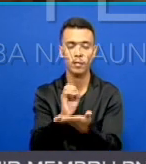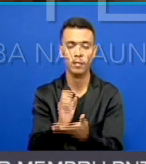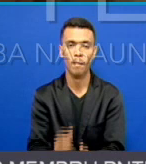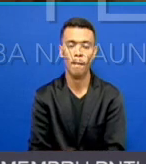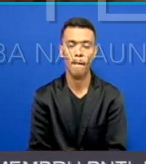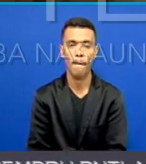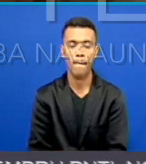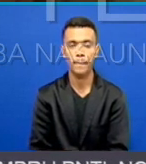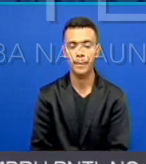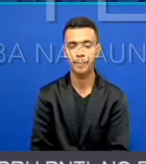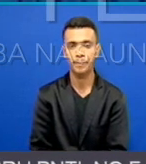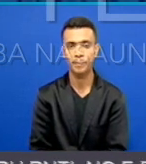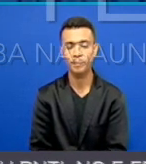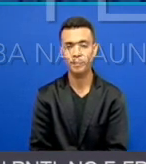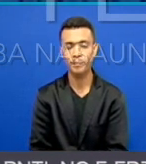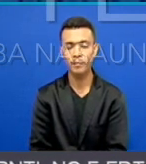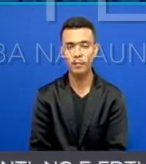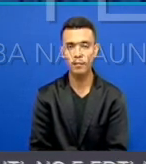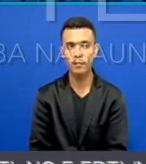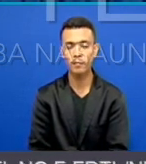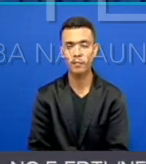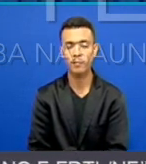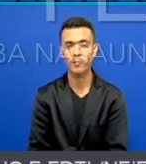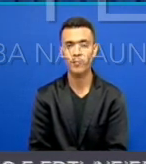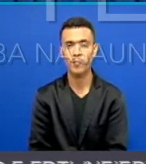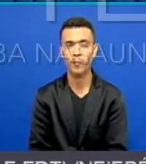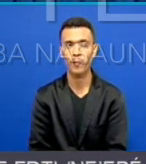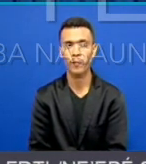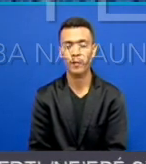spesial Weikusi Ambenu. Aliança Nunes, Zerônimo Mauno, Bartadelli.